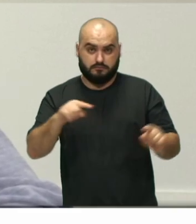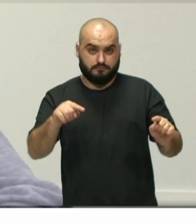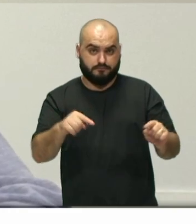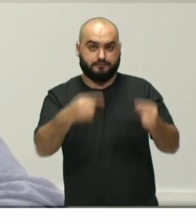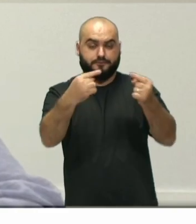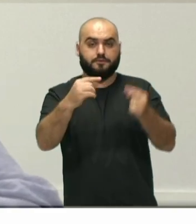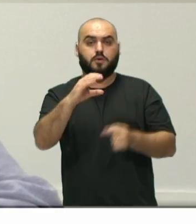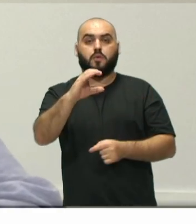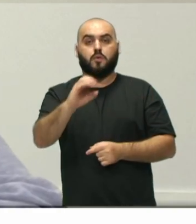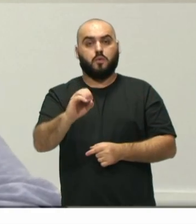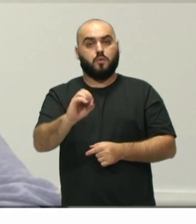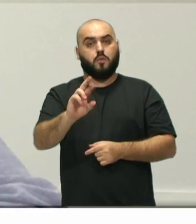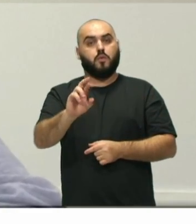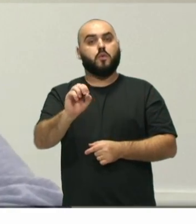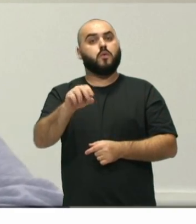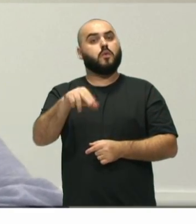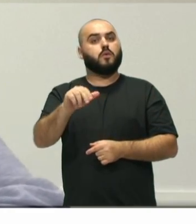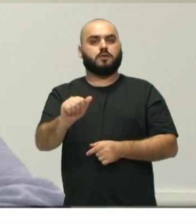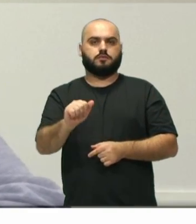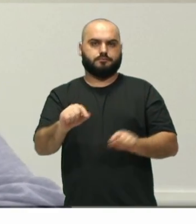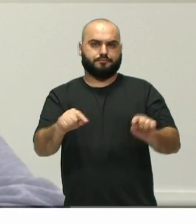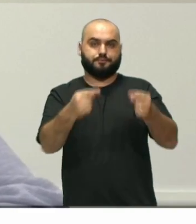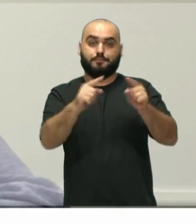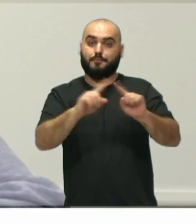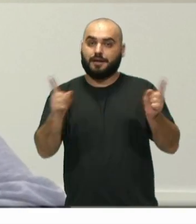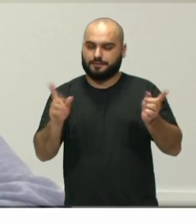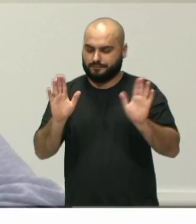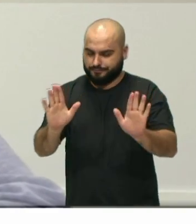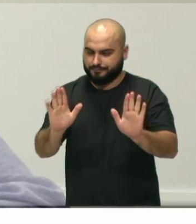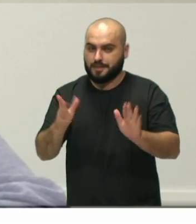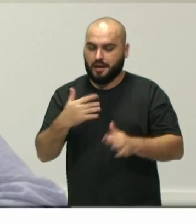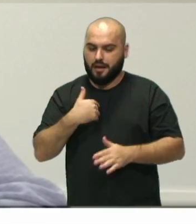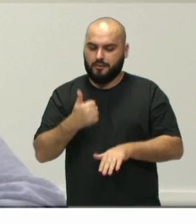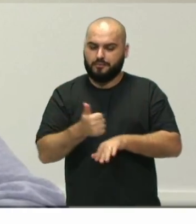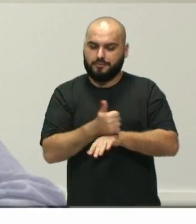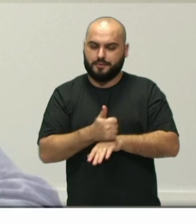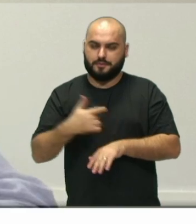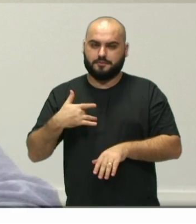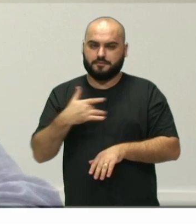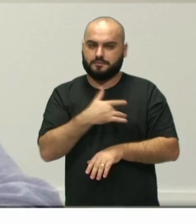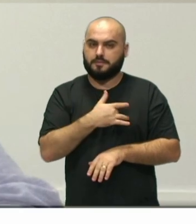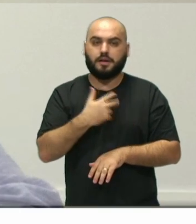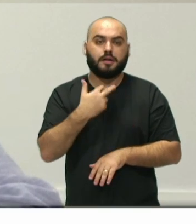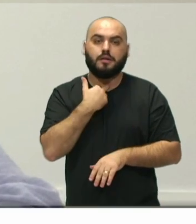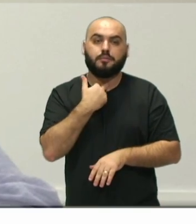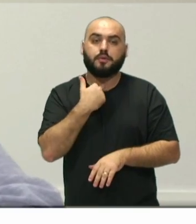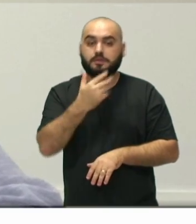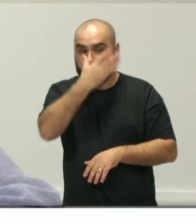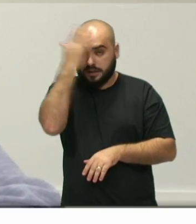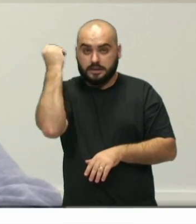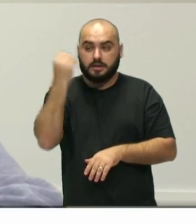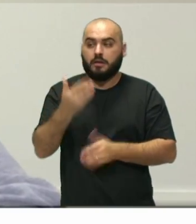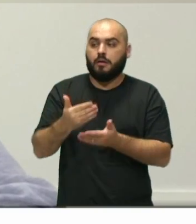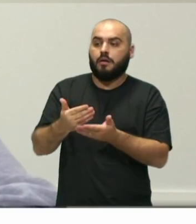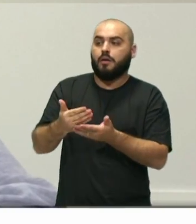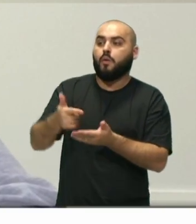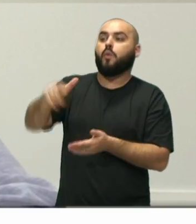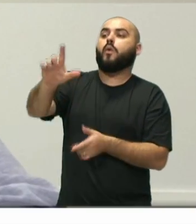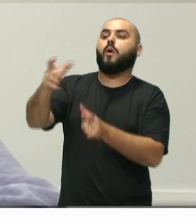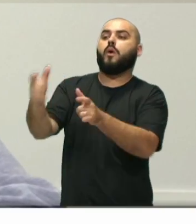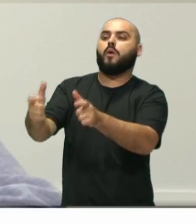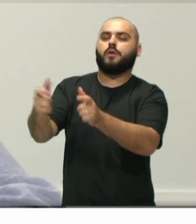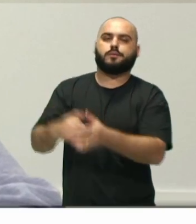coronavírus, mas a gente não pode esquecer, como profissional de saúde, não posso deixar ser esquecido as outras áreas também da saúde, que é a